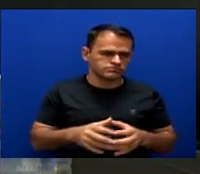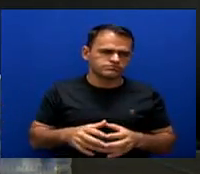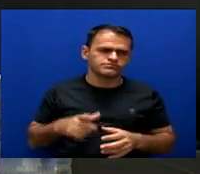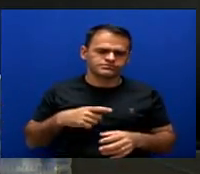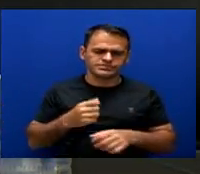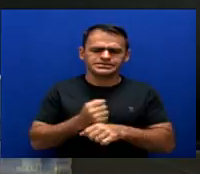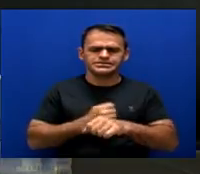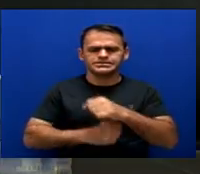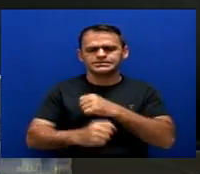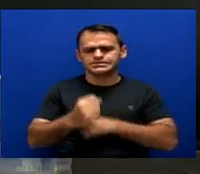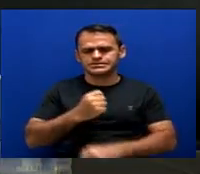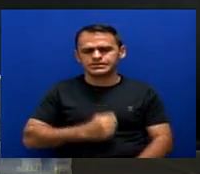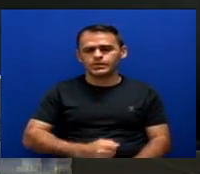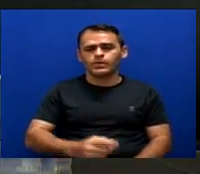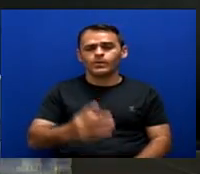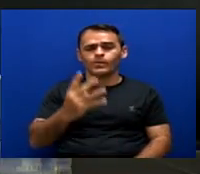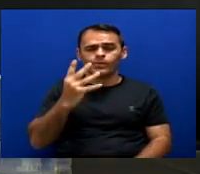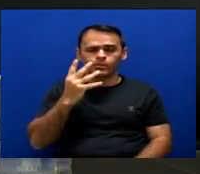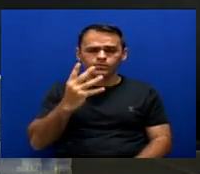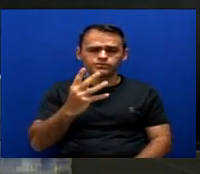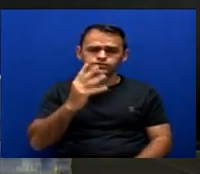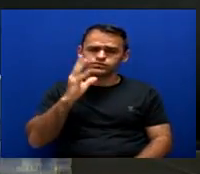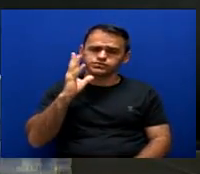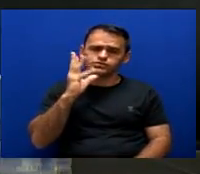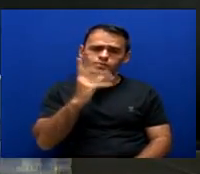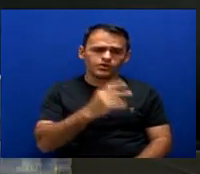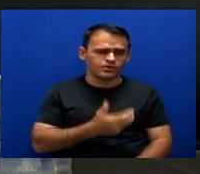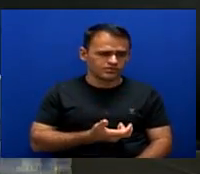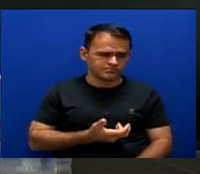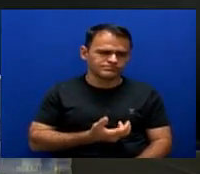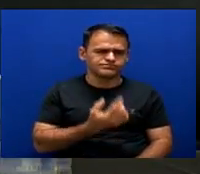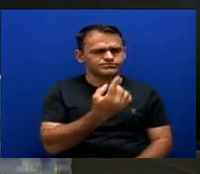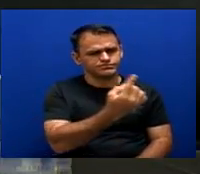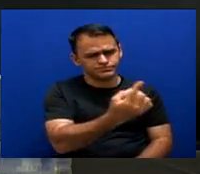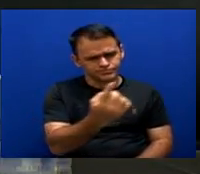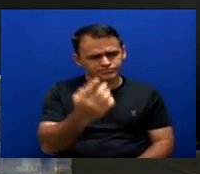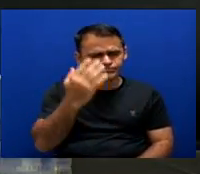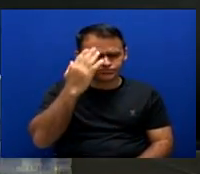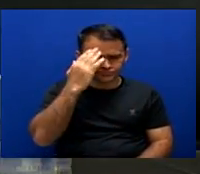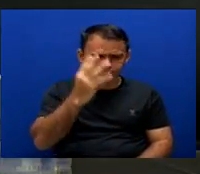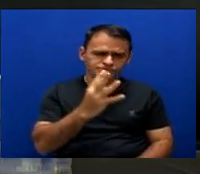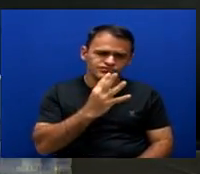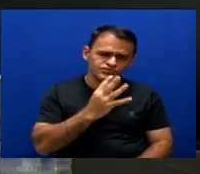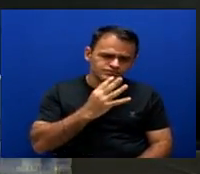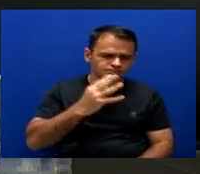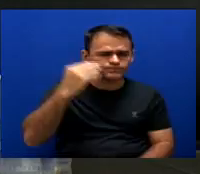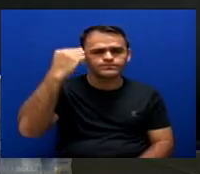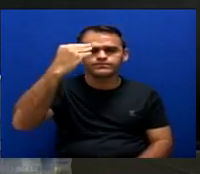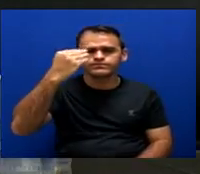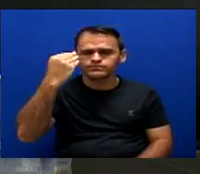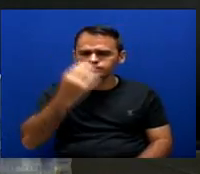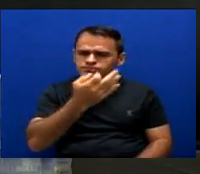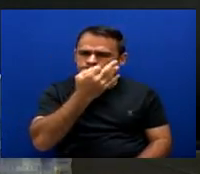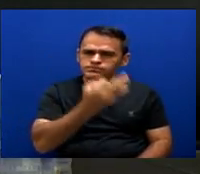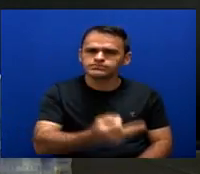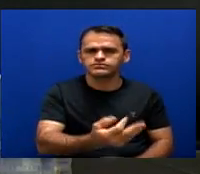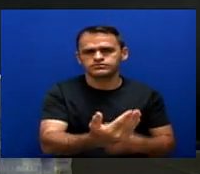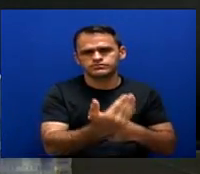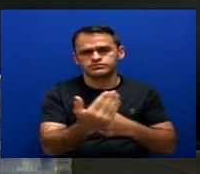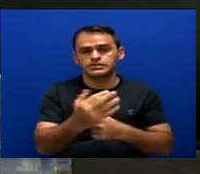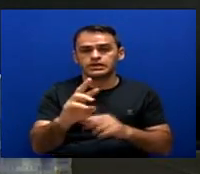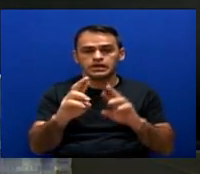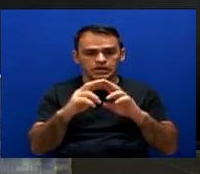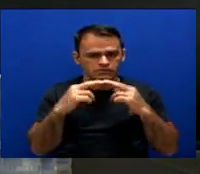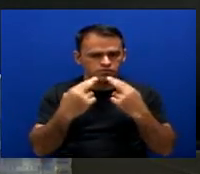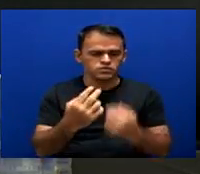anos de um processo que eu acho que cada um tem um pouquinho pra contribuir cada um tem um pouquinho não dá pra numa reunião